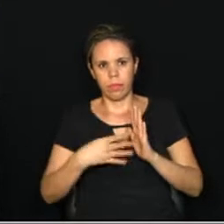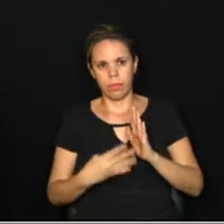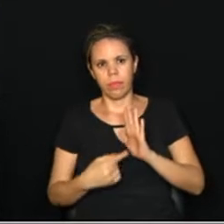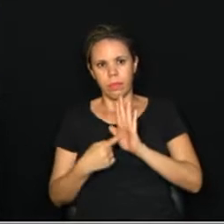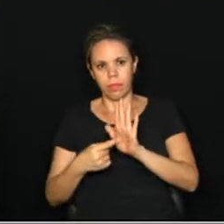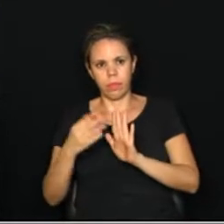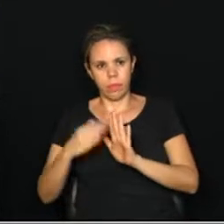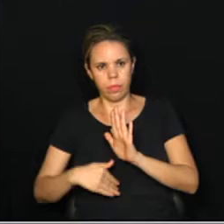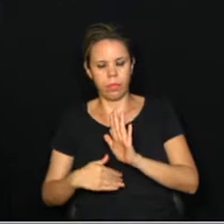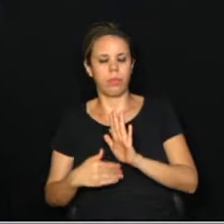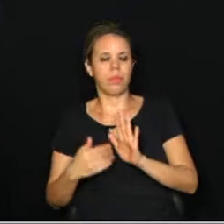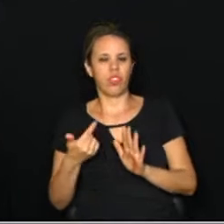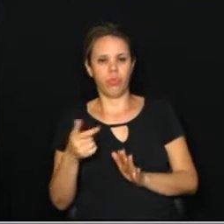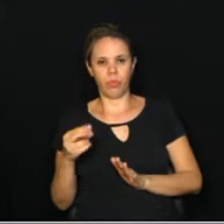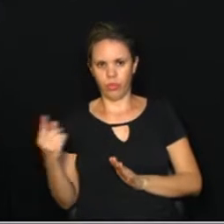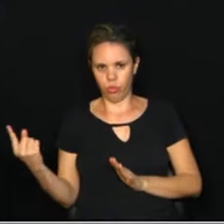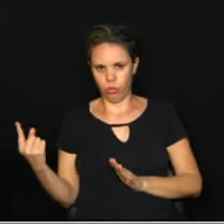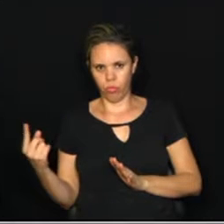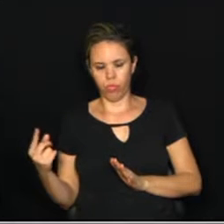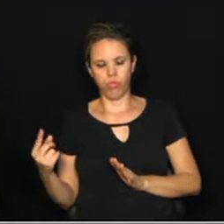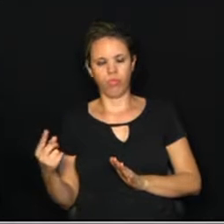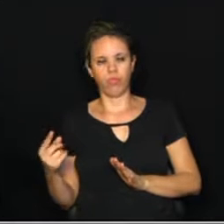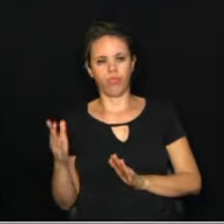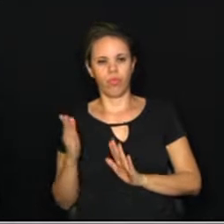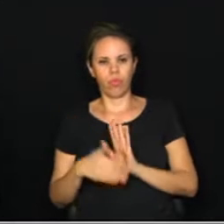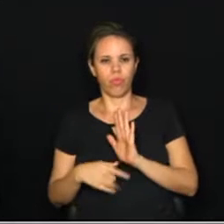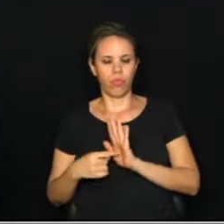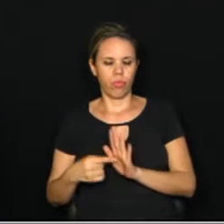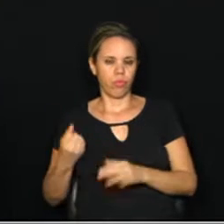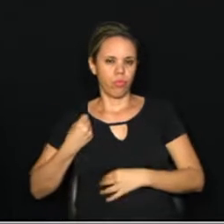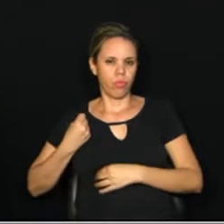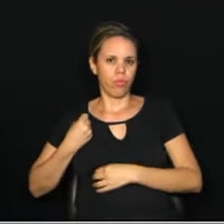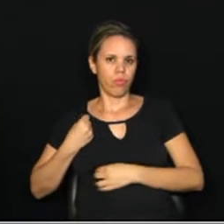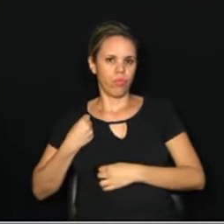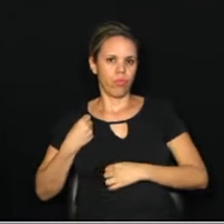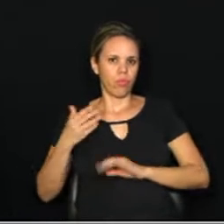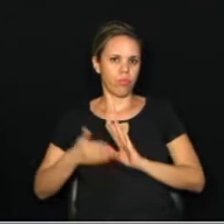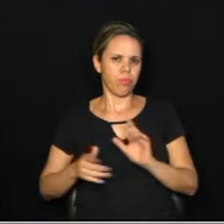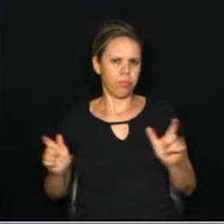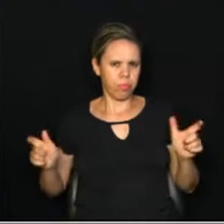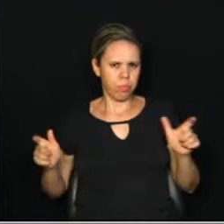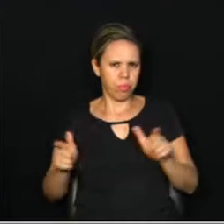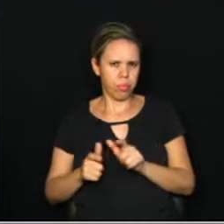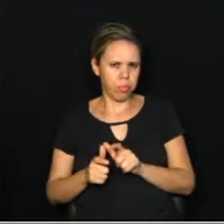aí 2021, os números que constam já são